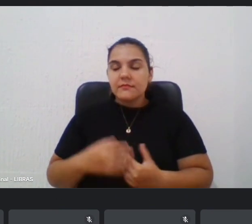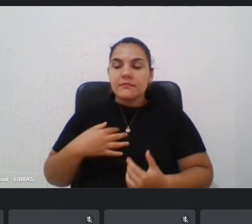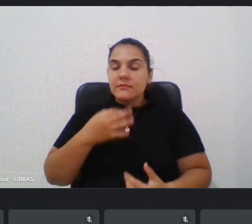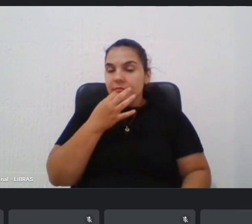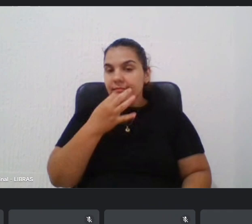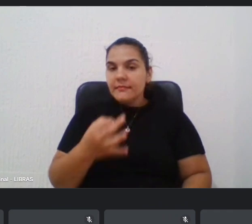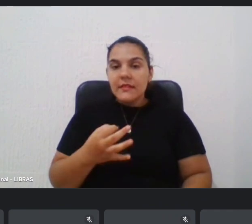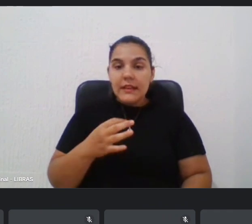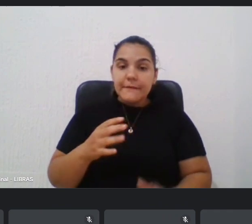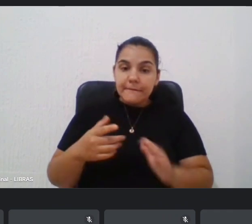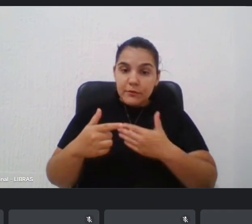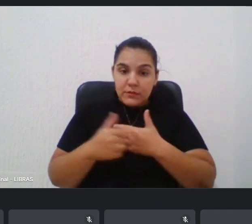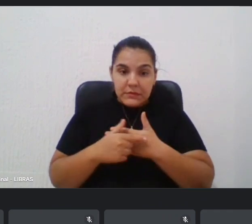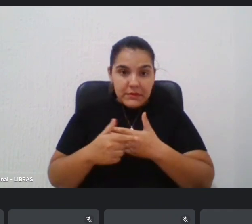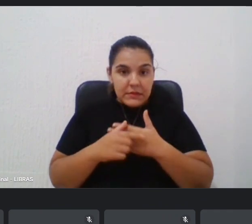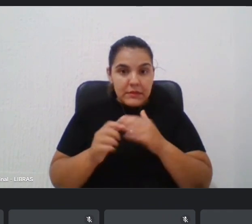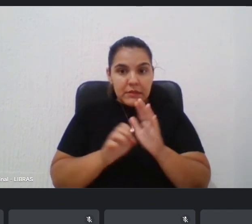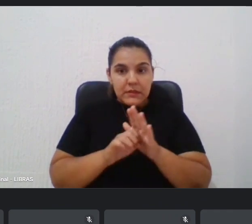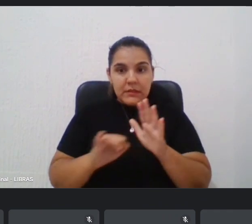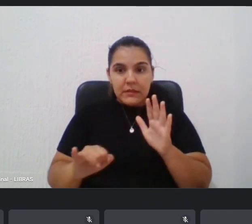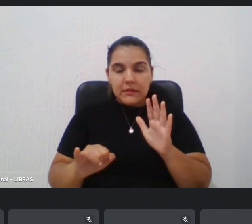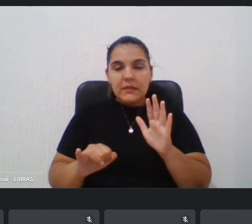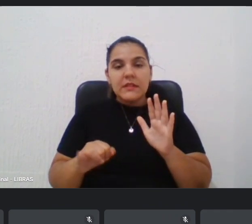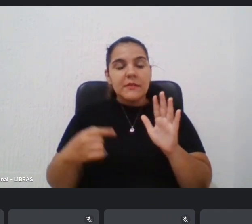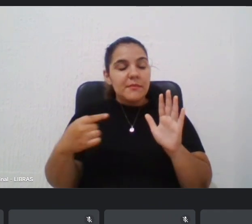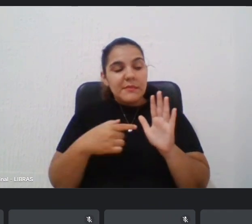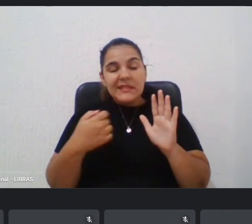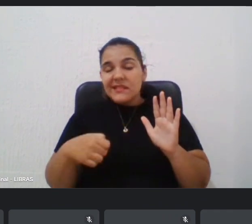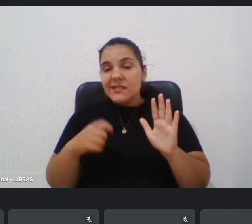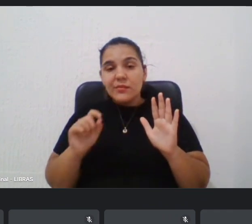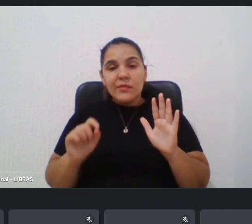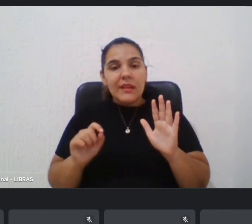é ser a mais do que projetos comerciais pessoais.